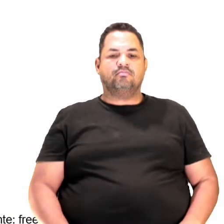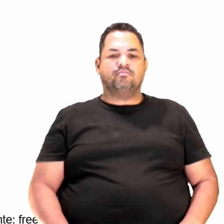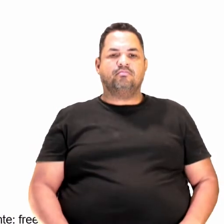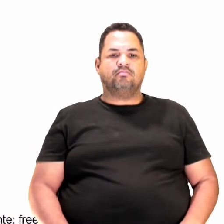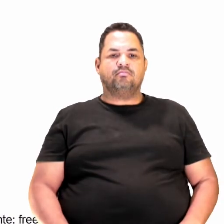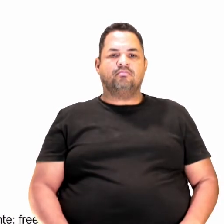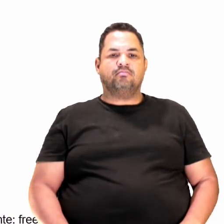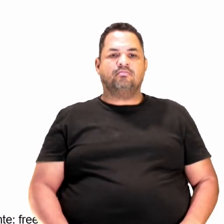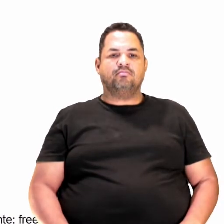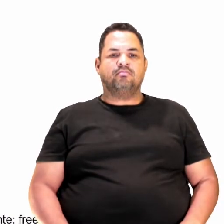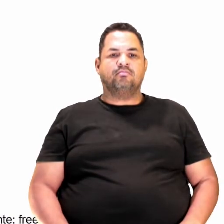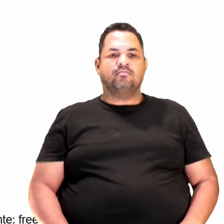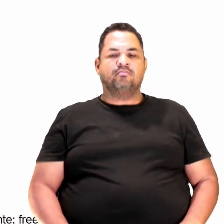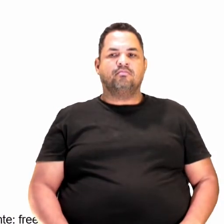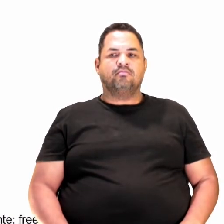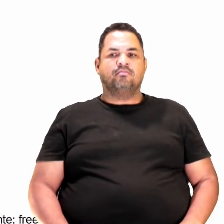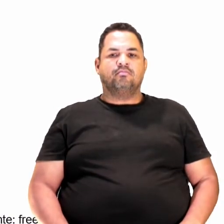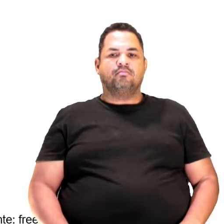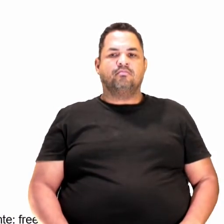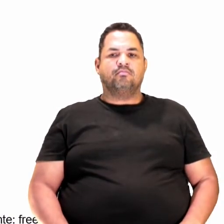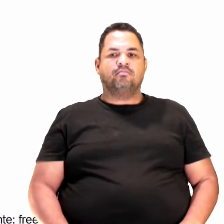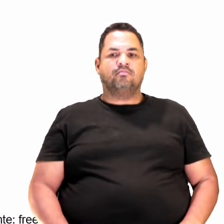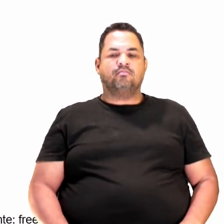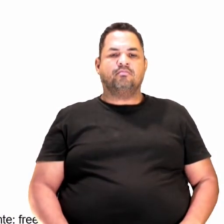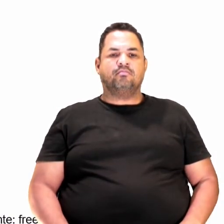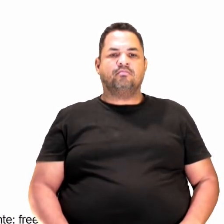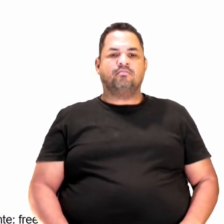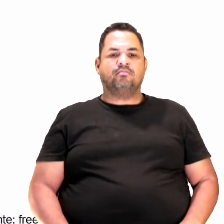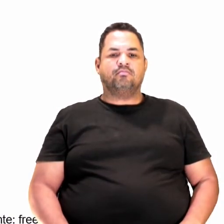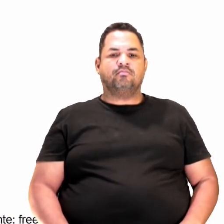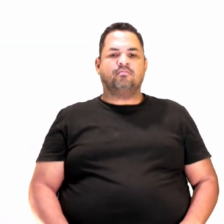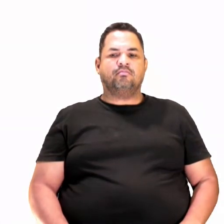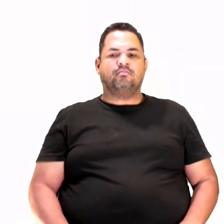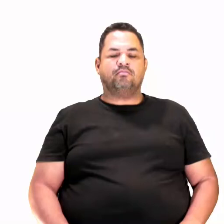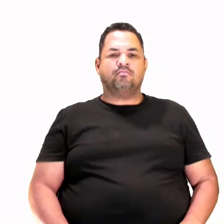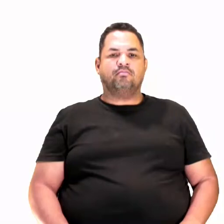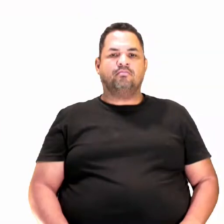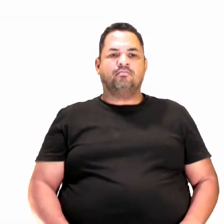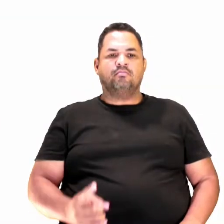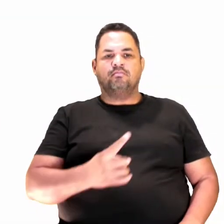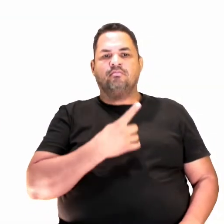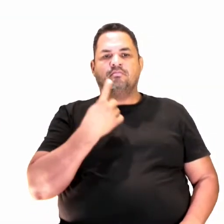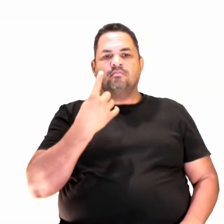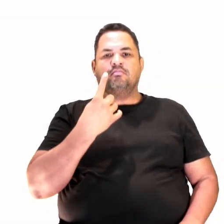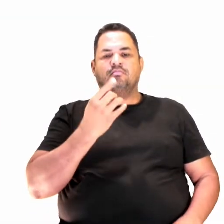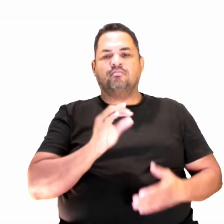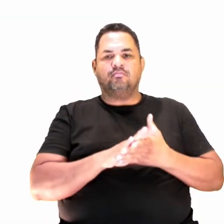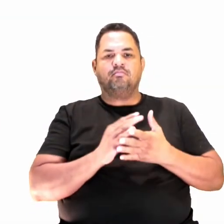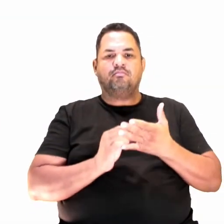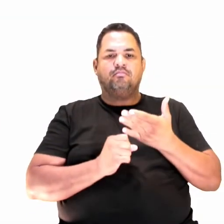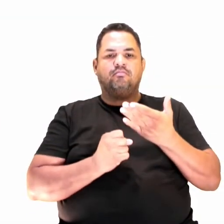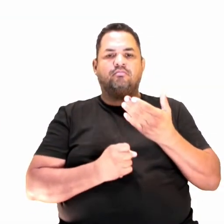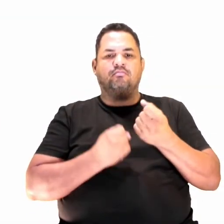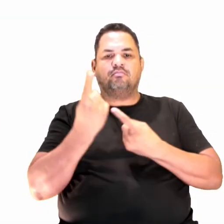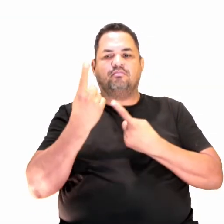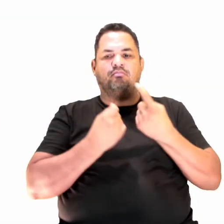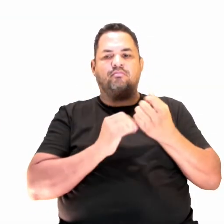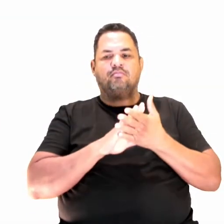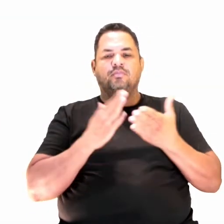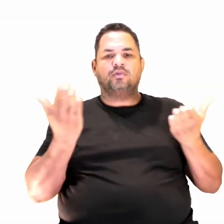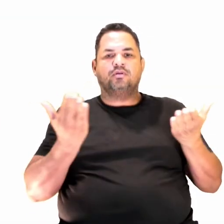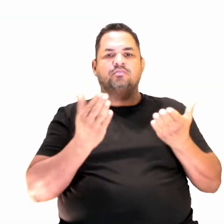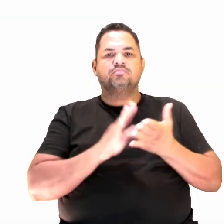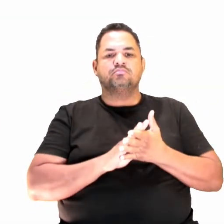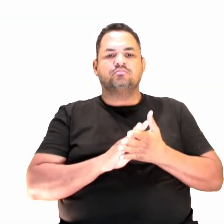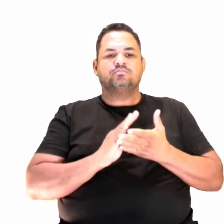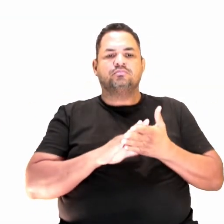situações que vamos usar ele. Mas a gente só, neste caso, estamos passando com algumas situações, porque